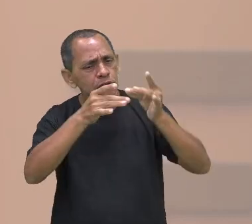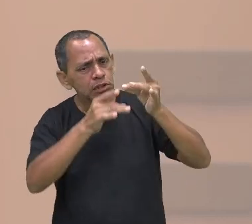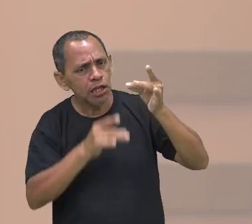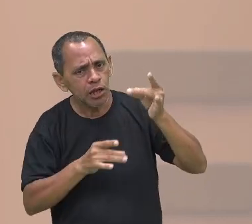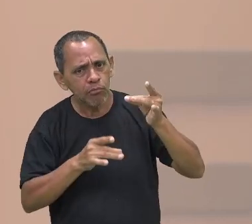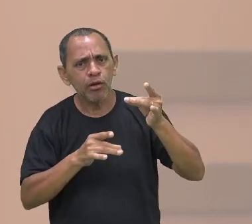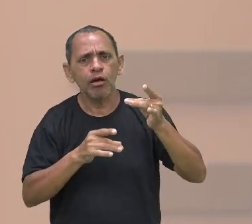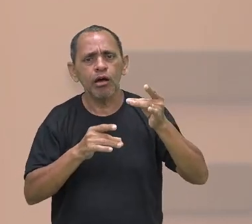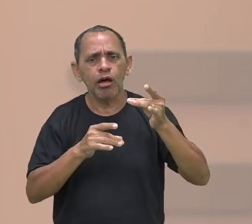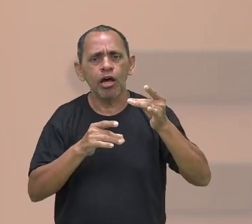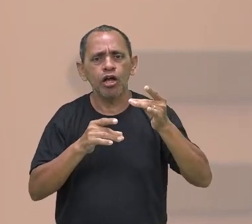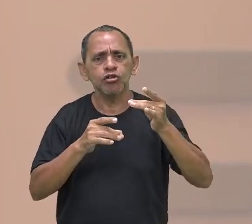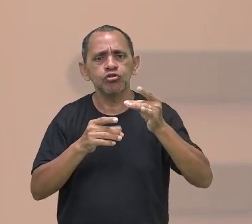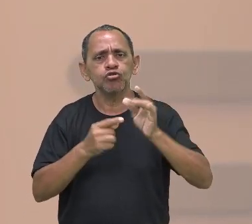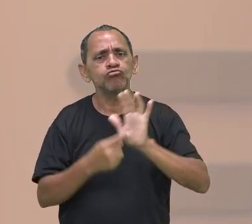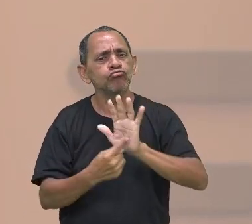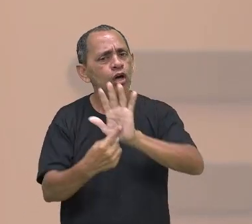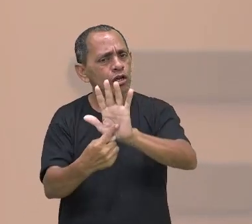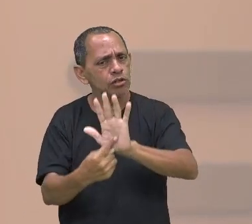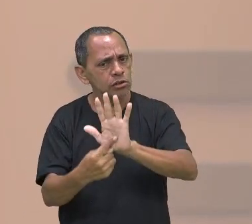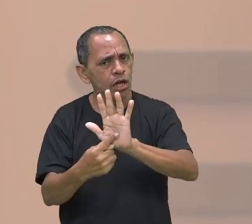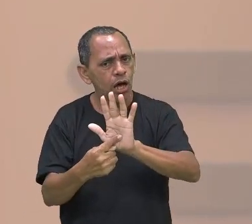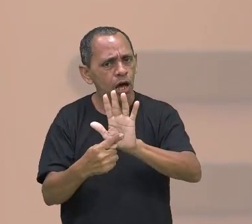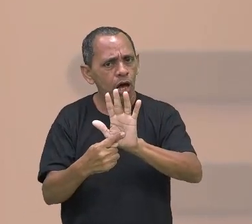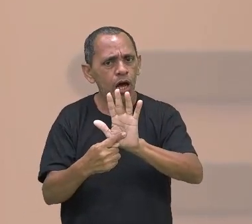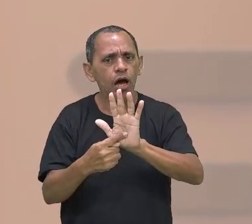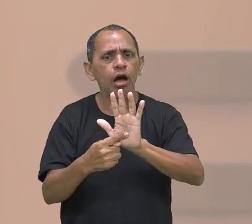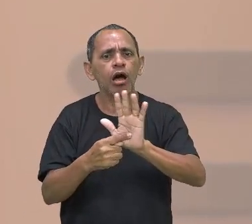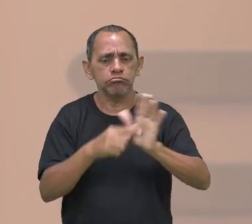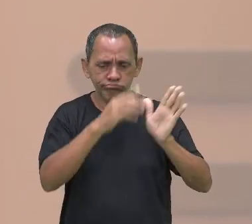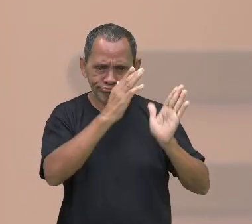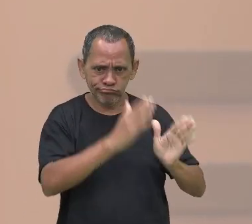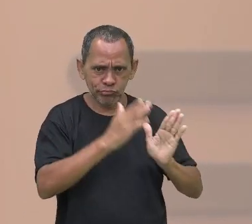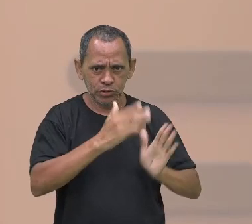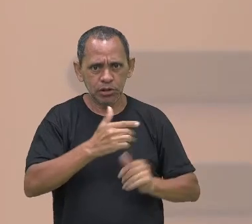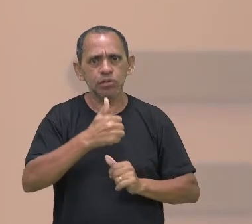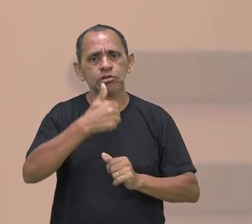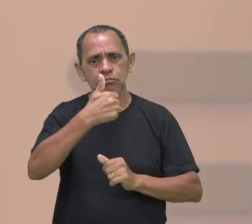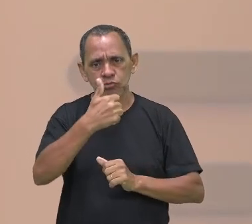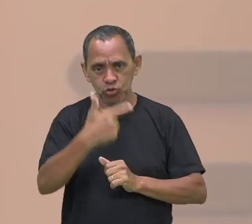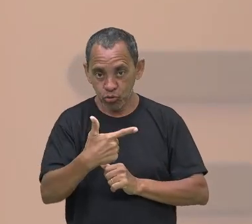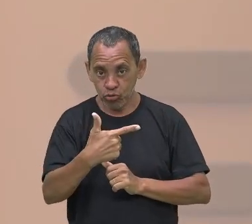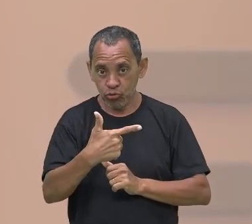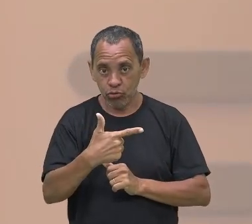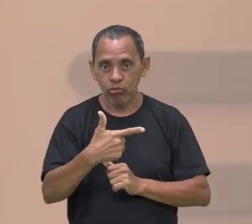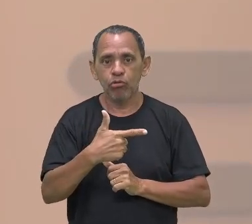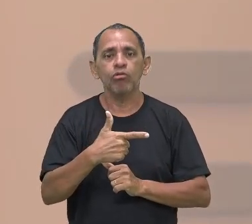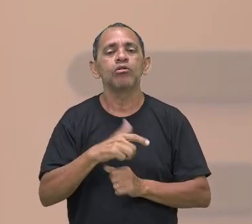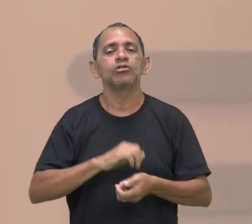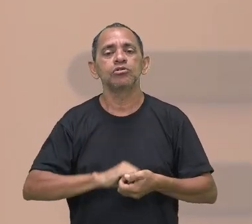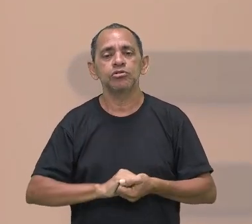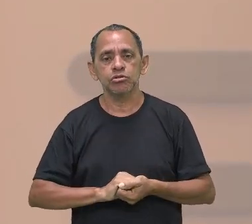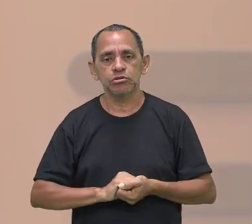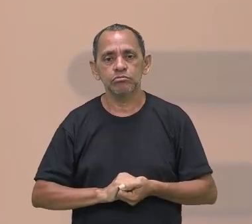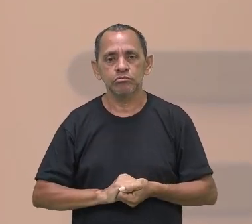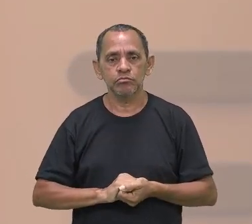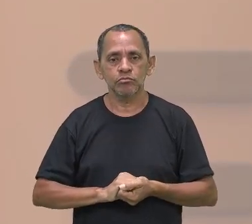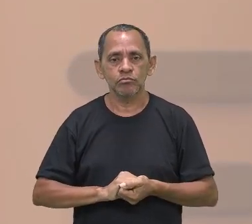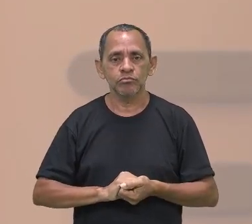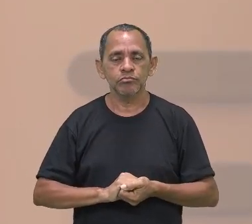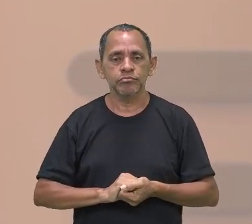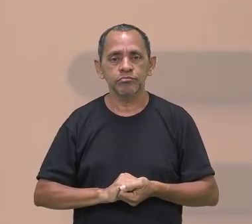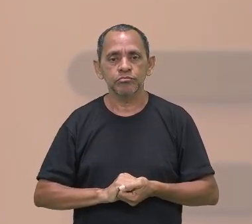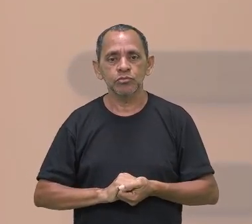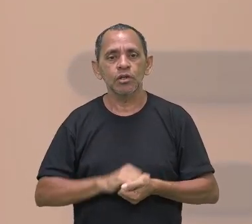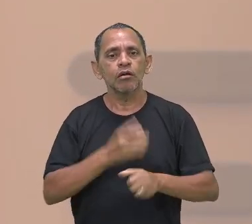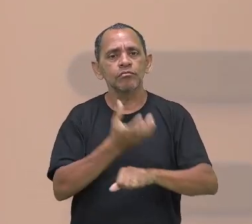foram expostos, apresentados na unidade 2 deste componente curricular que é Sociologia. E nós